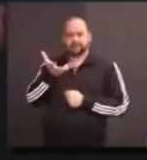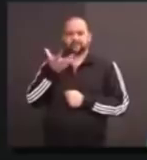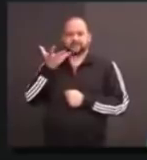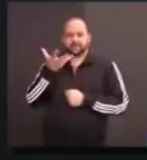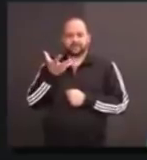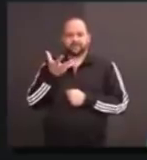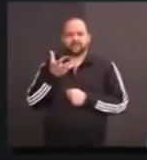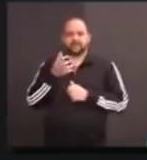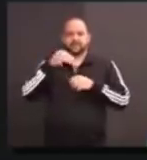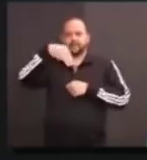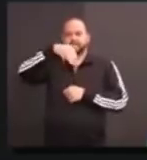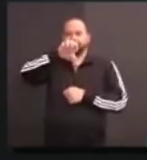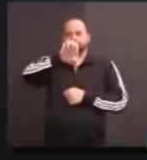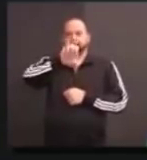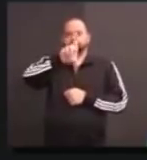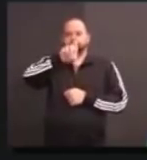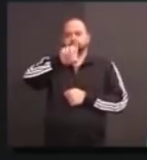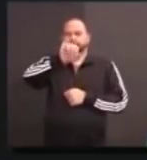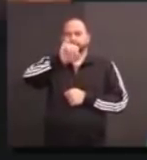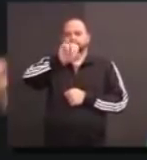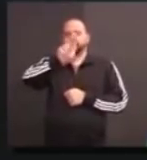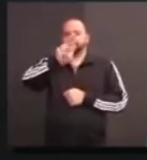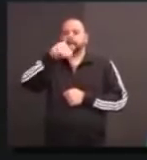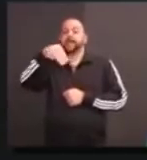médium. Médium do quê?